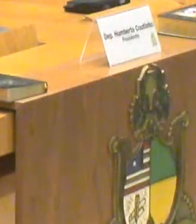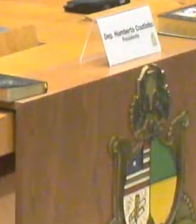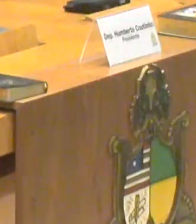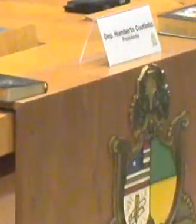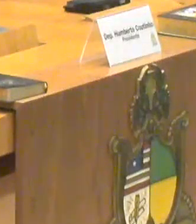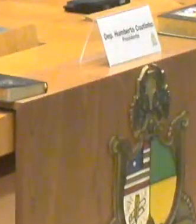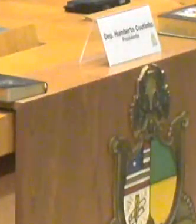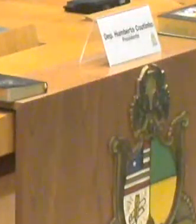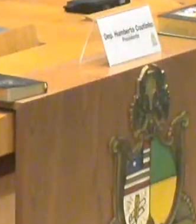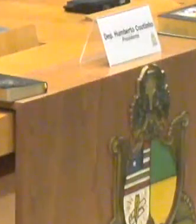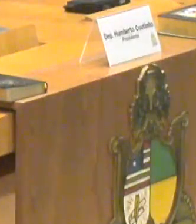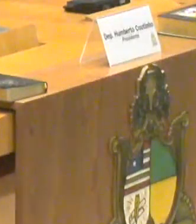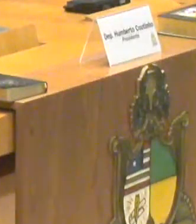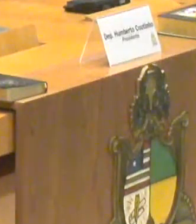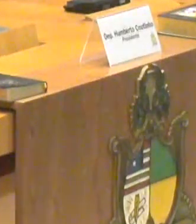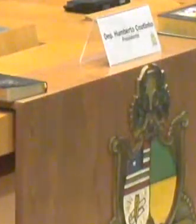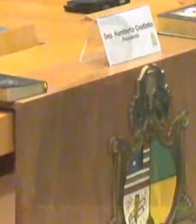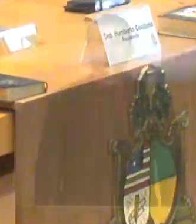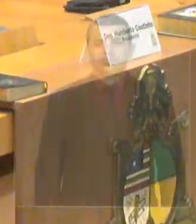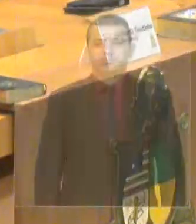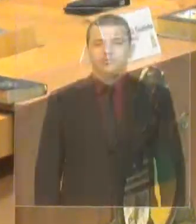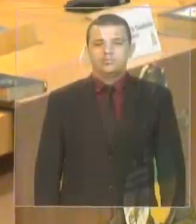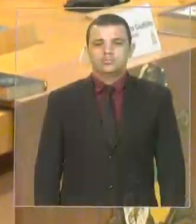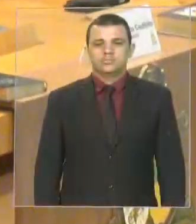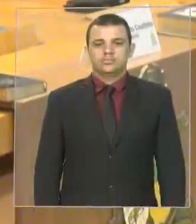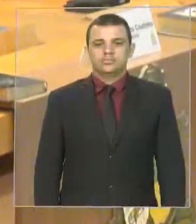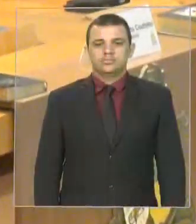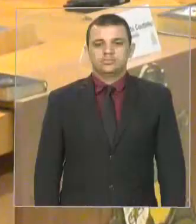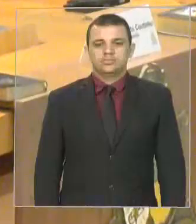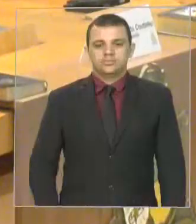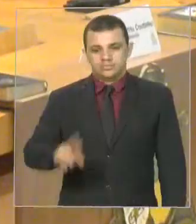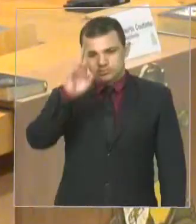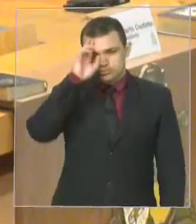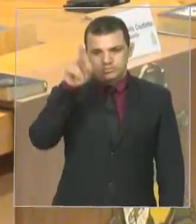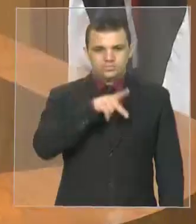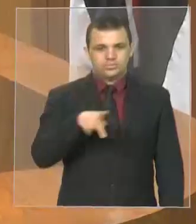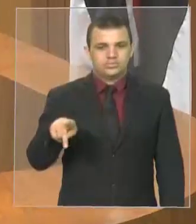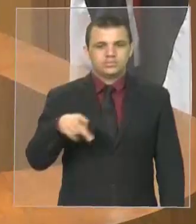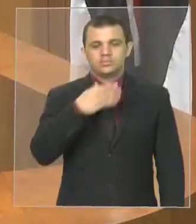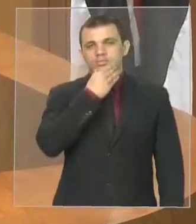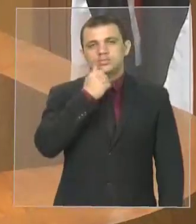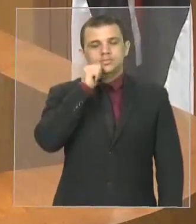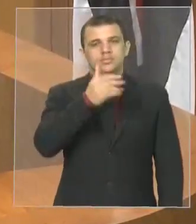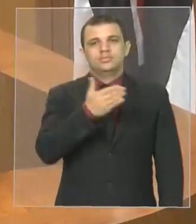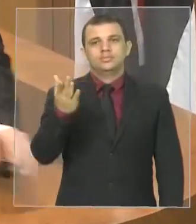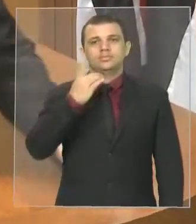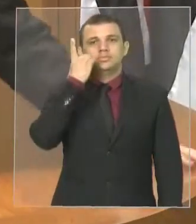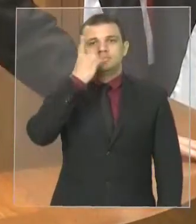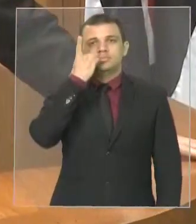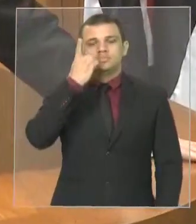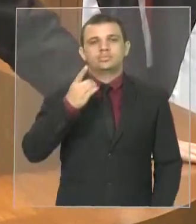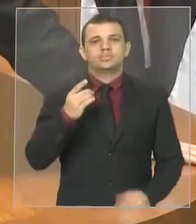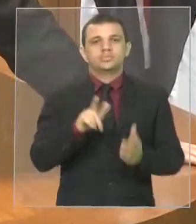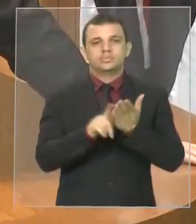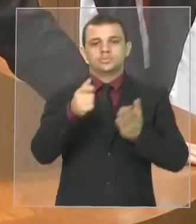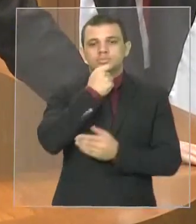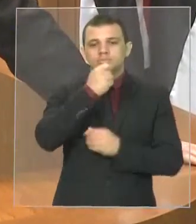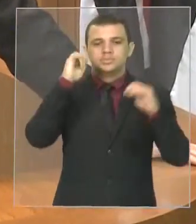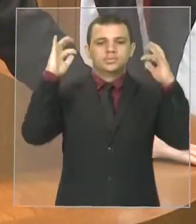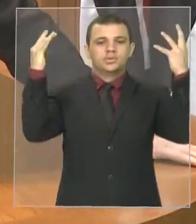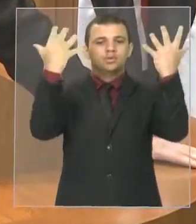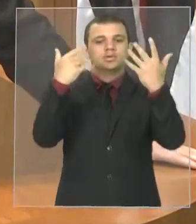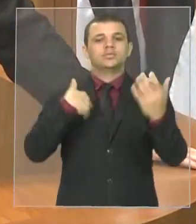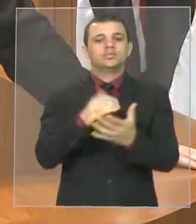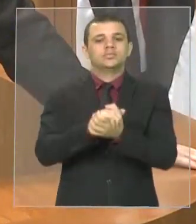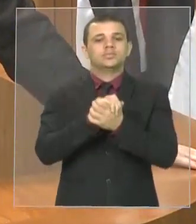Senhor presidente, senhores deputados, senhoras deputadas, imprensa, galeria, a quem eu saúdo mais uma vez de forma especial